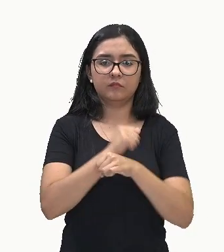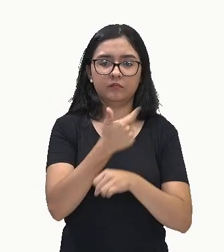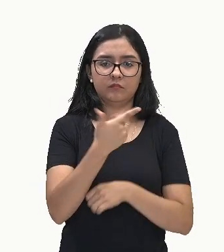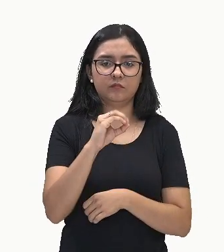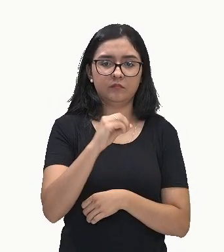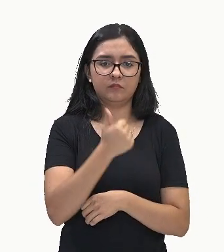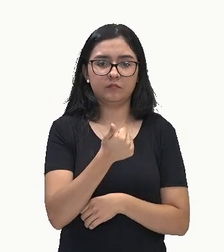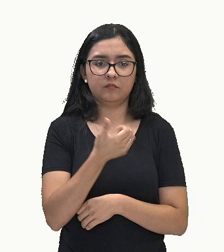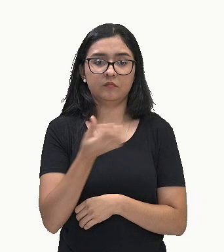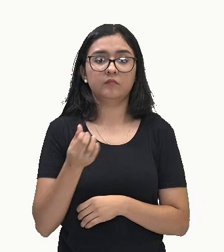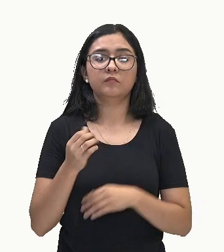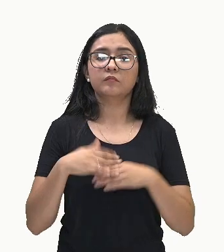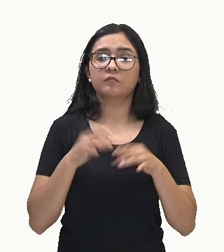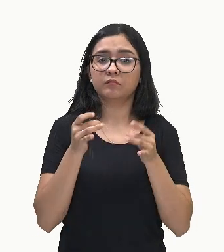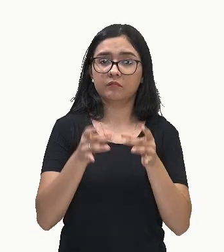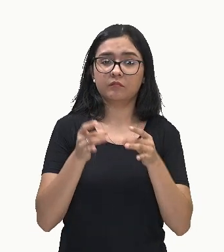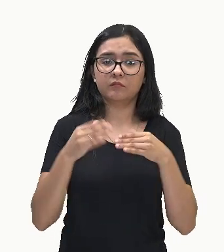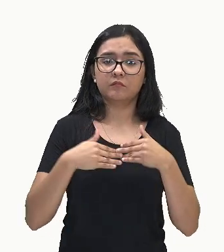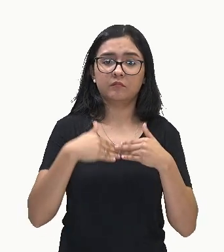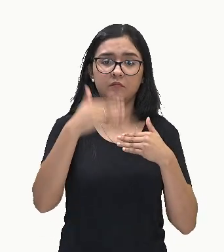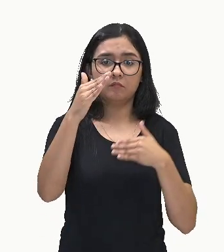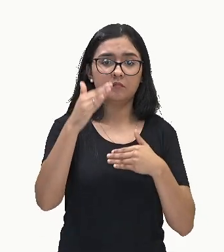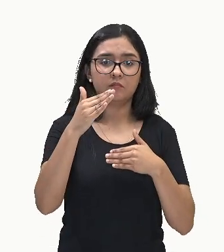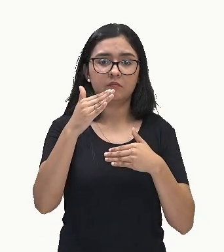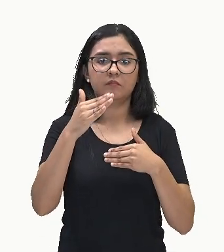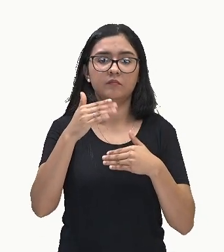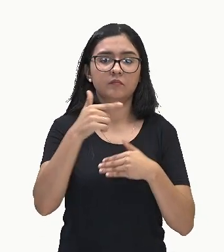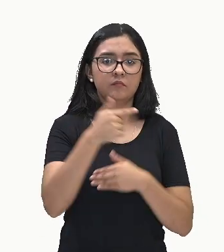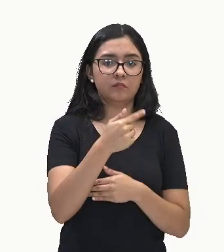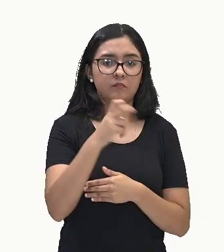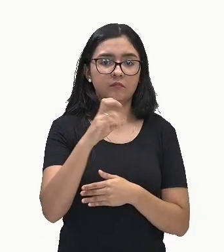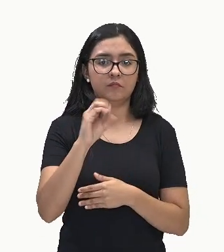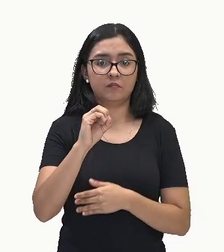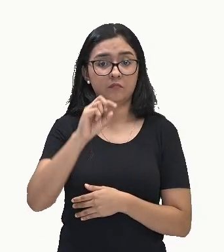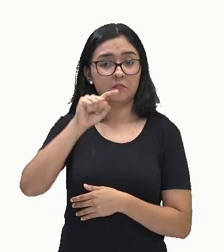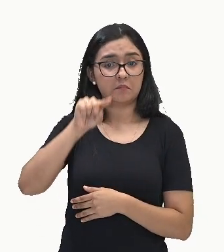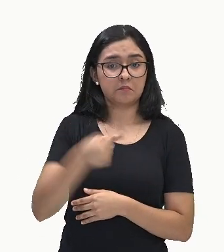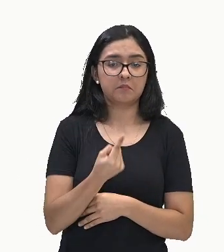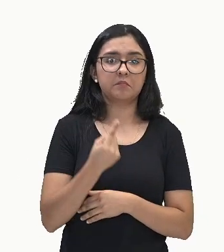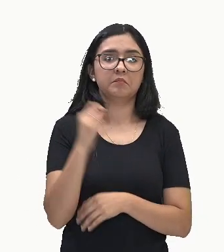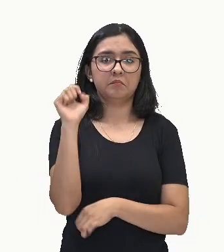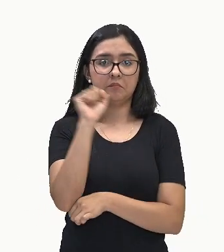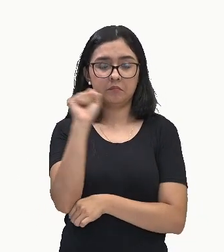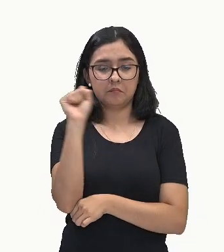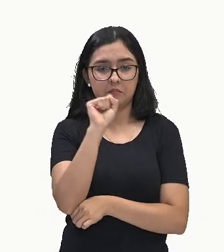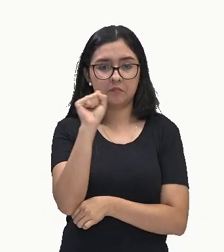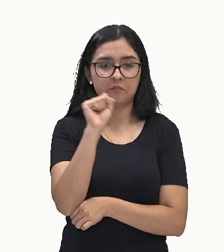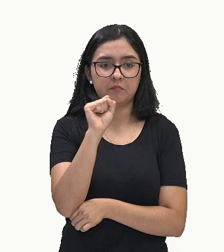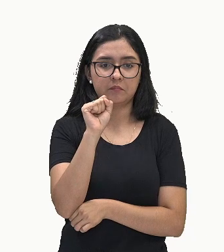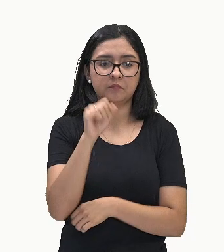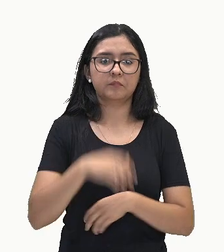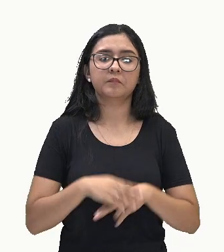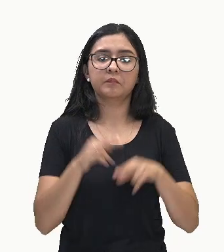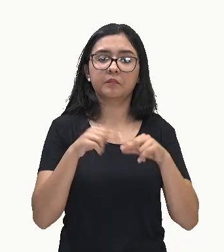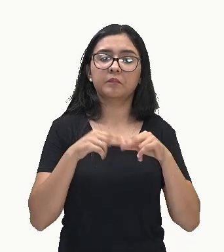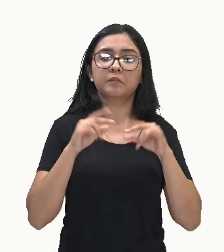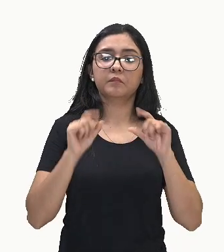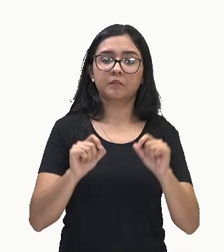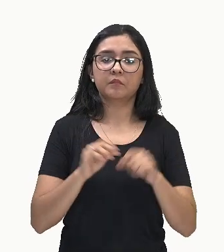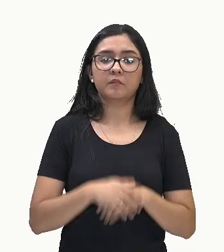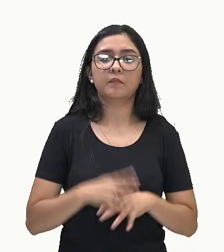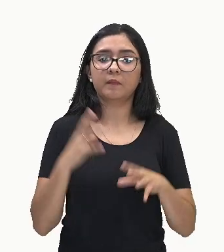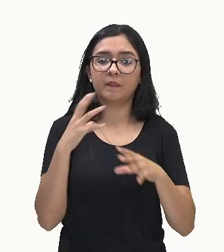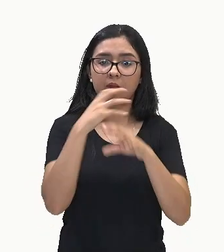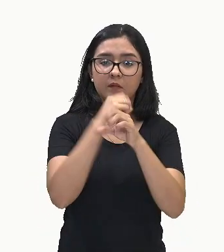vendidos mais de 750.000 automóveis da categoria com isso o total de carros